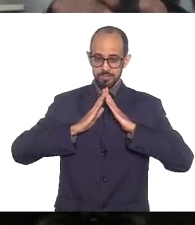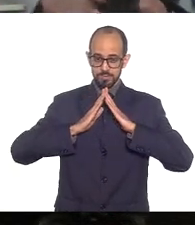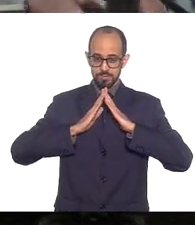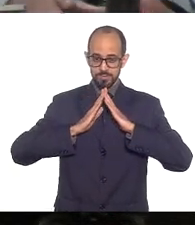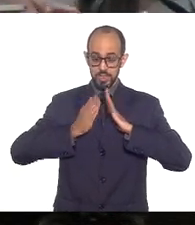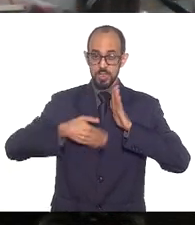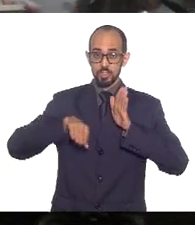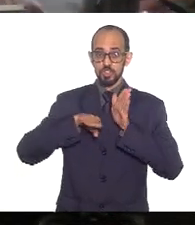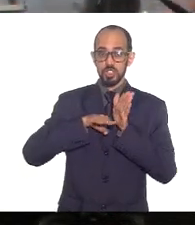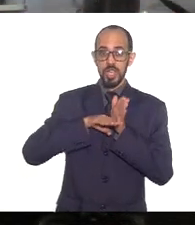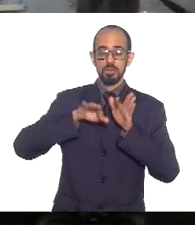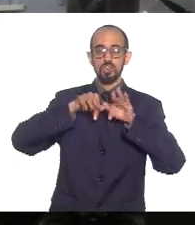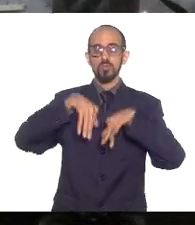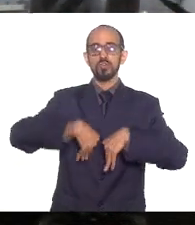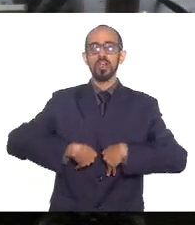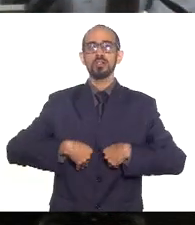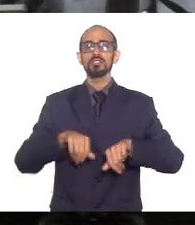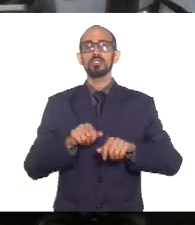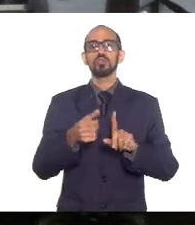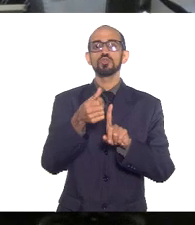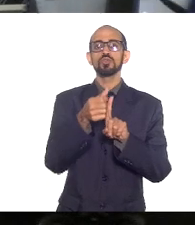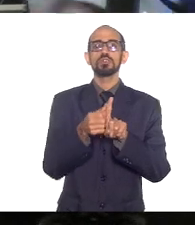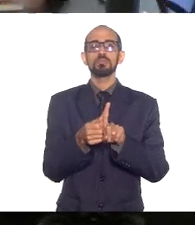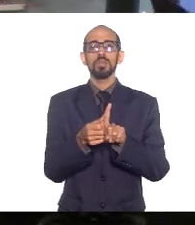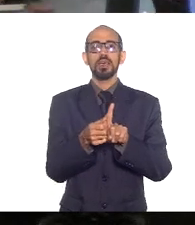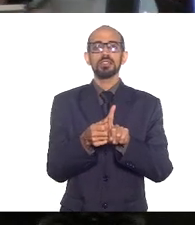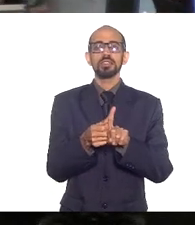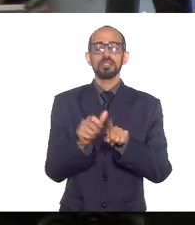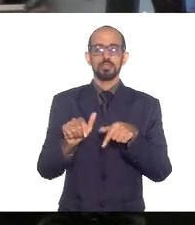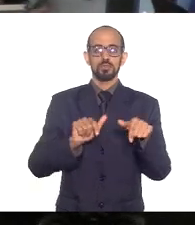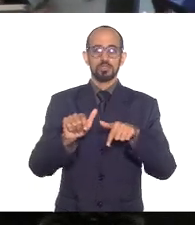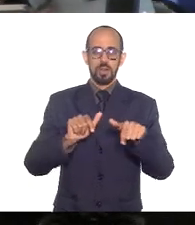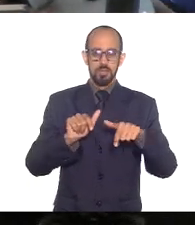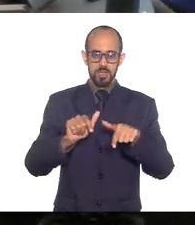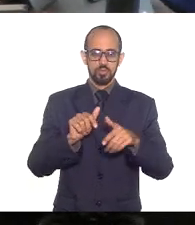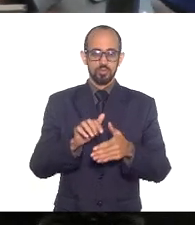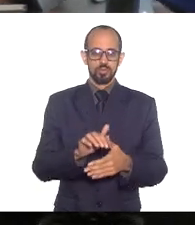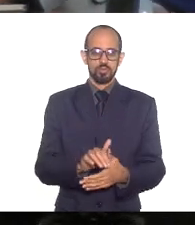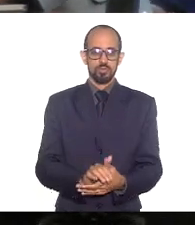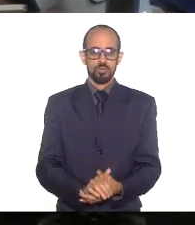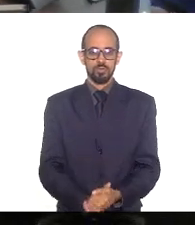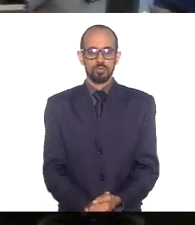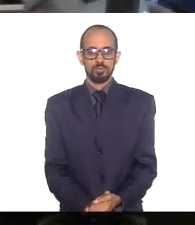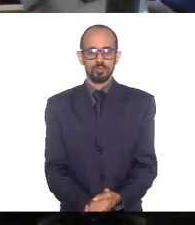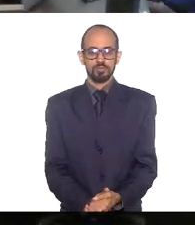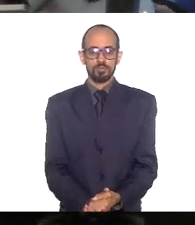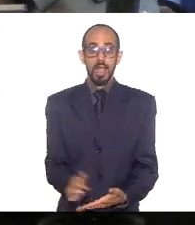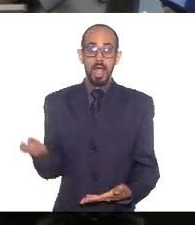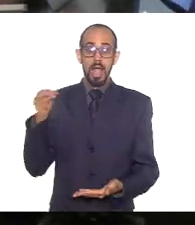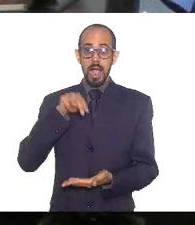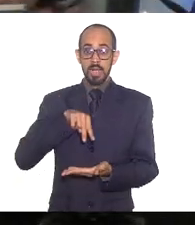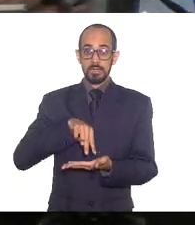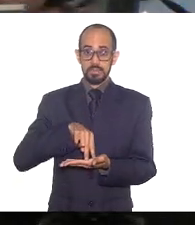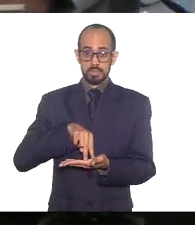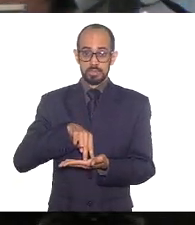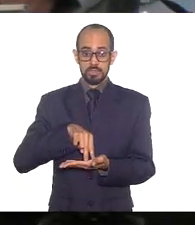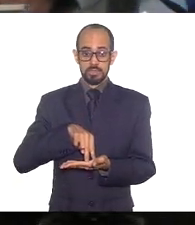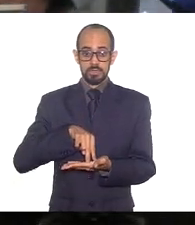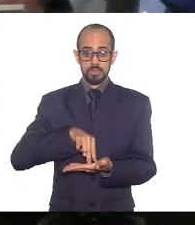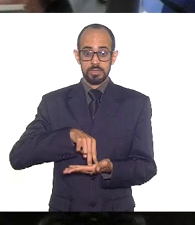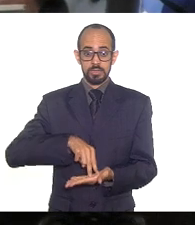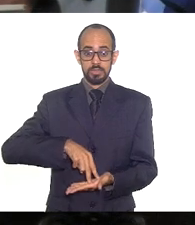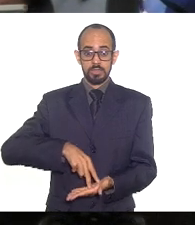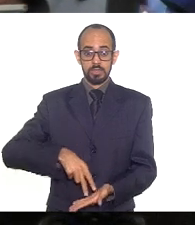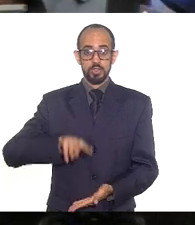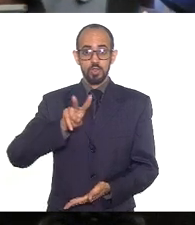chegamos ao encerramento de mais um semestre de intensos do trabalho e aqui em Dois de Fevereiro